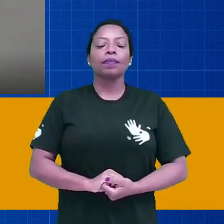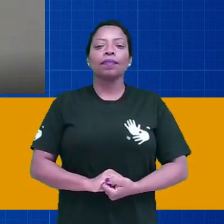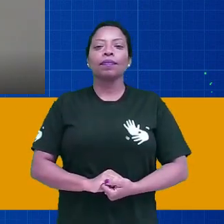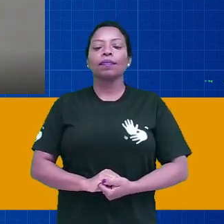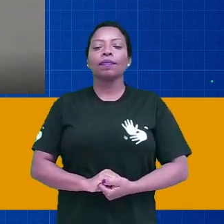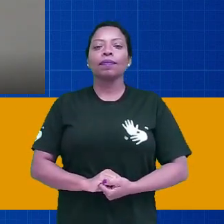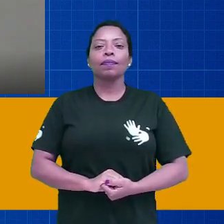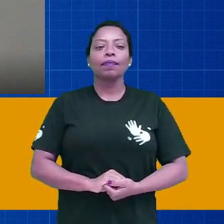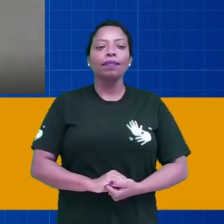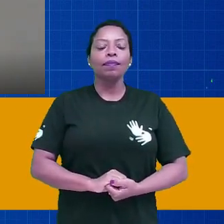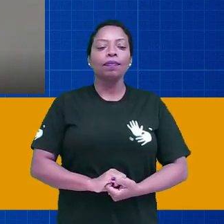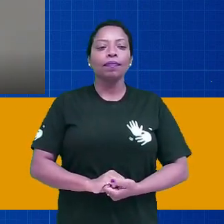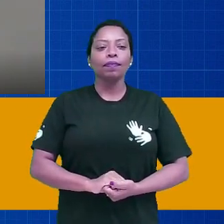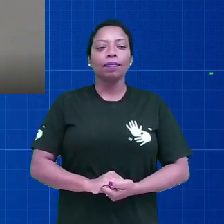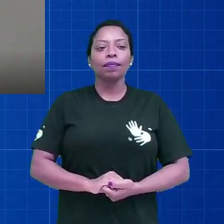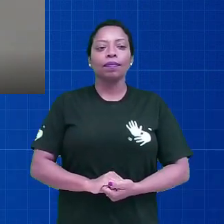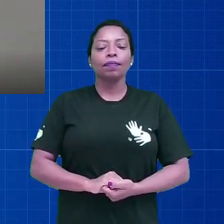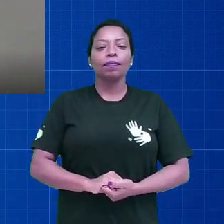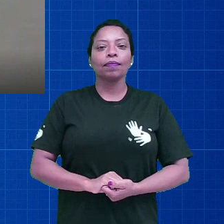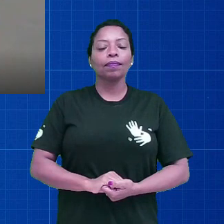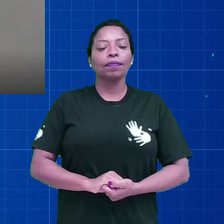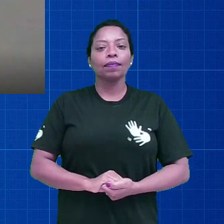com vocês.